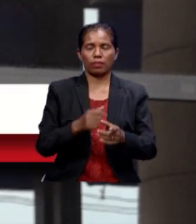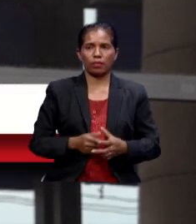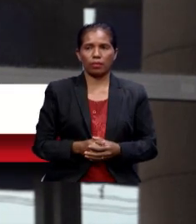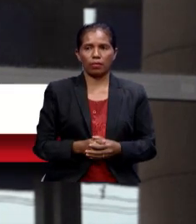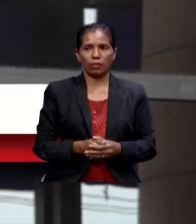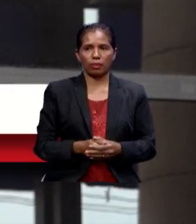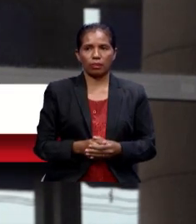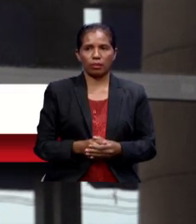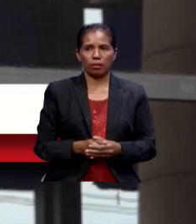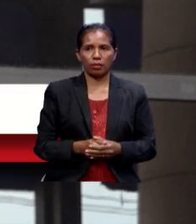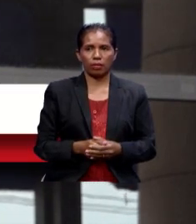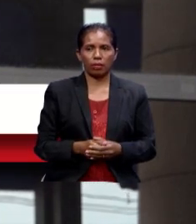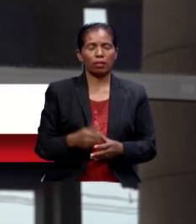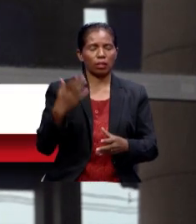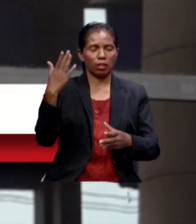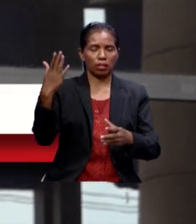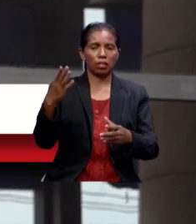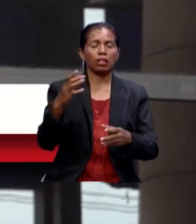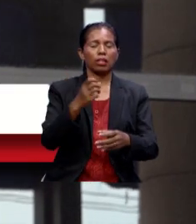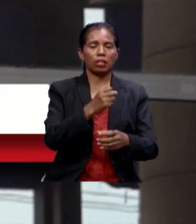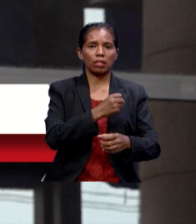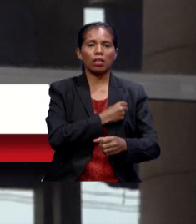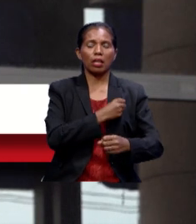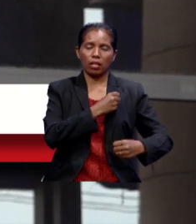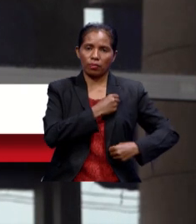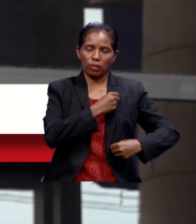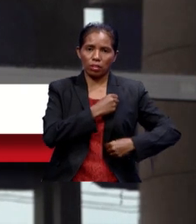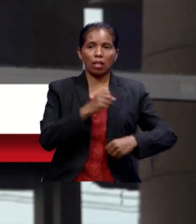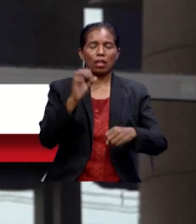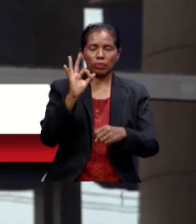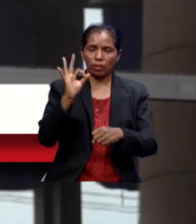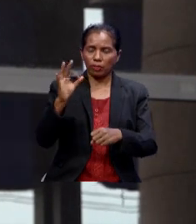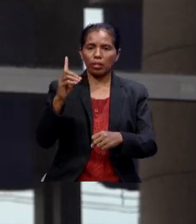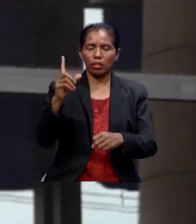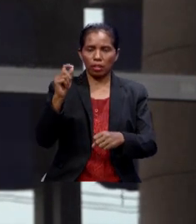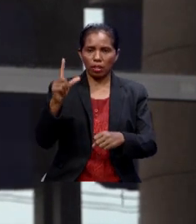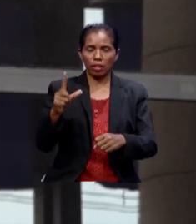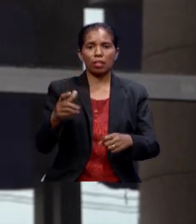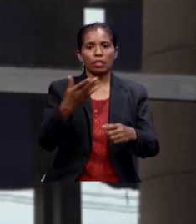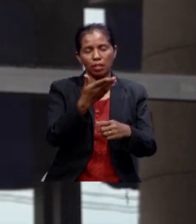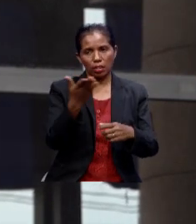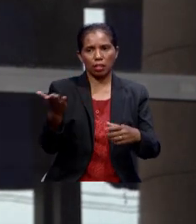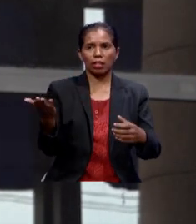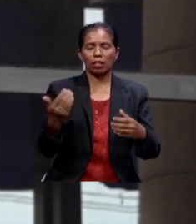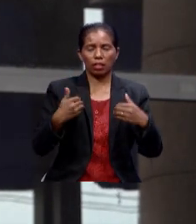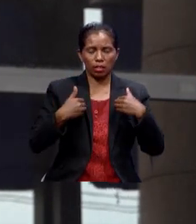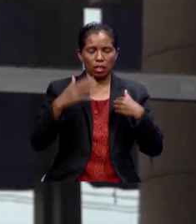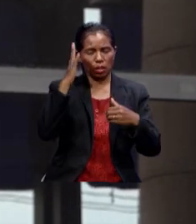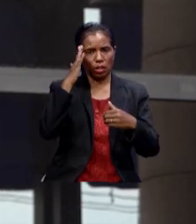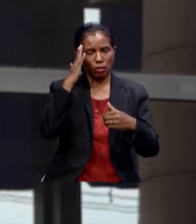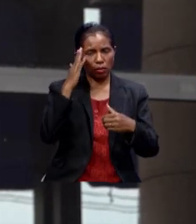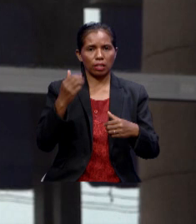levantar e diga e a FF Detelli e a Acuta e não de